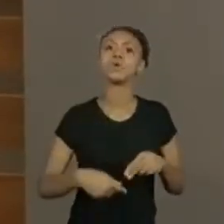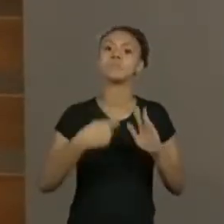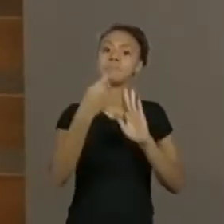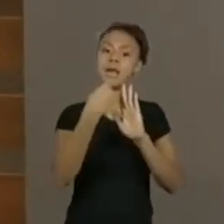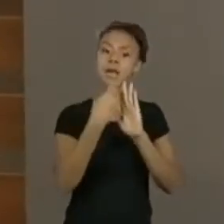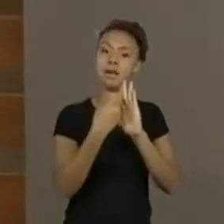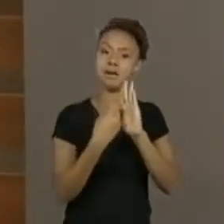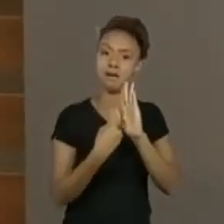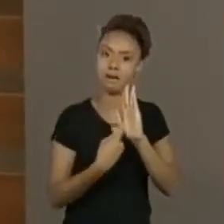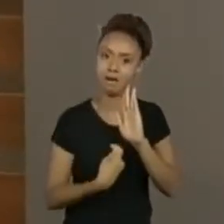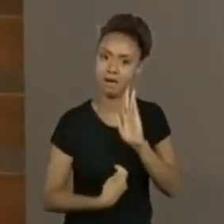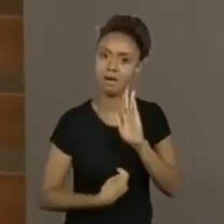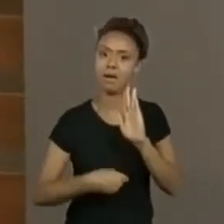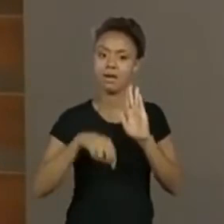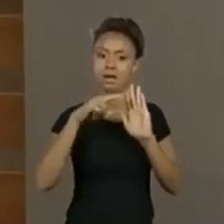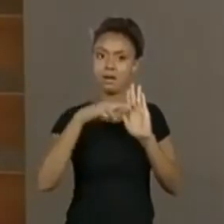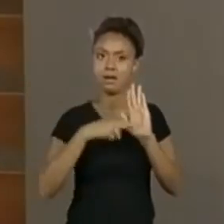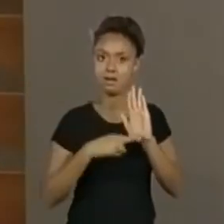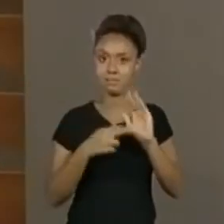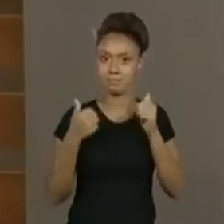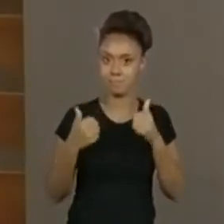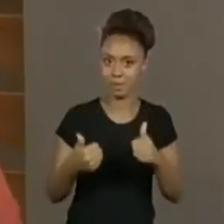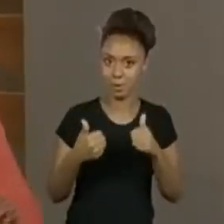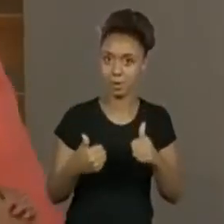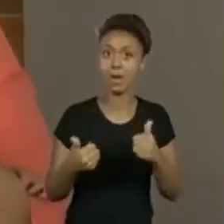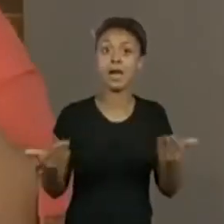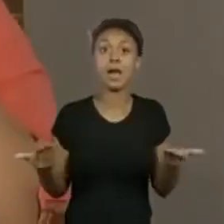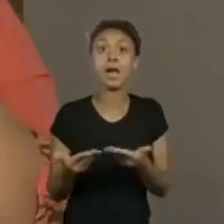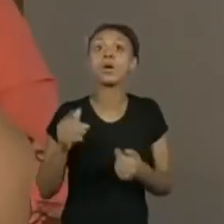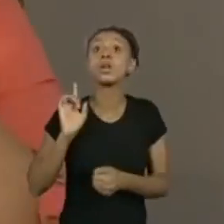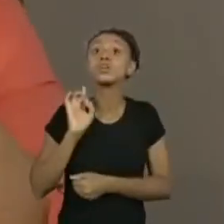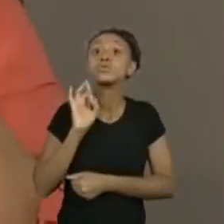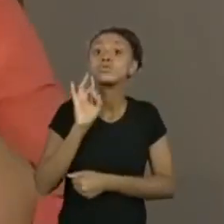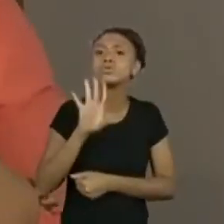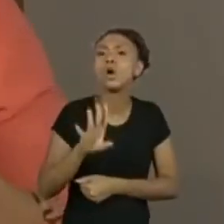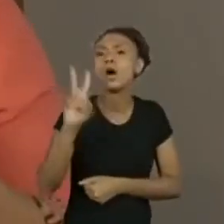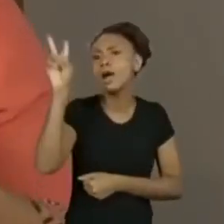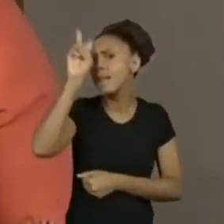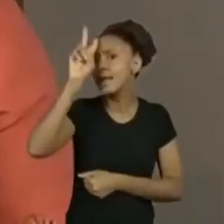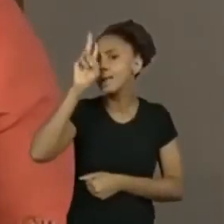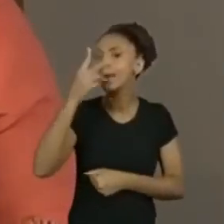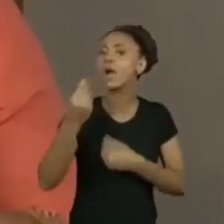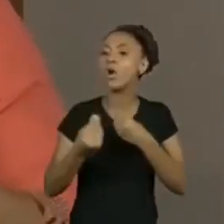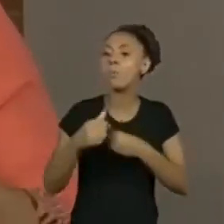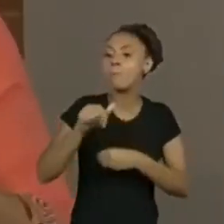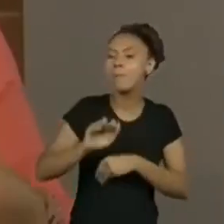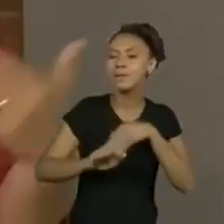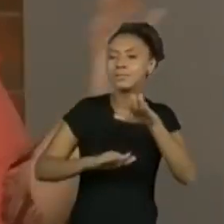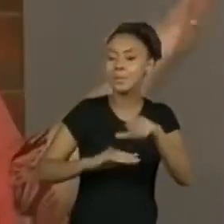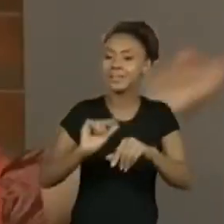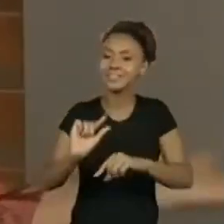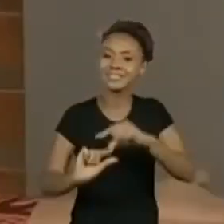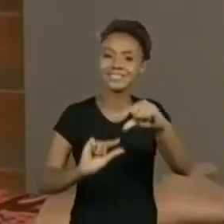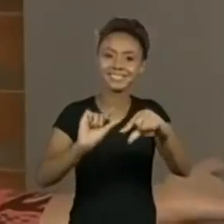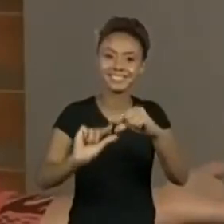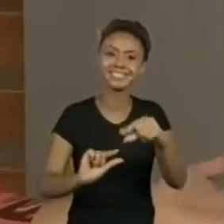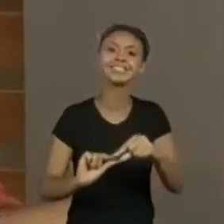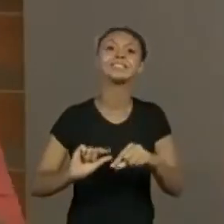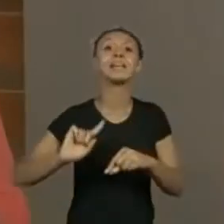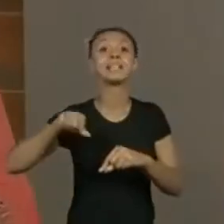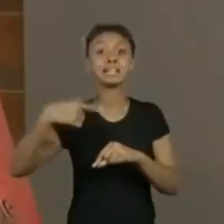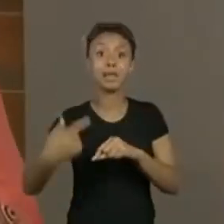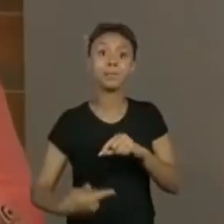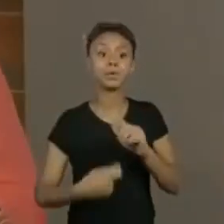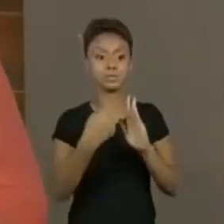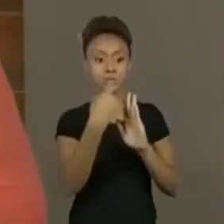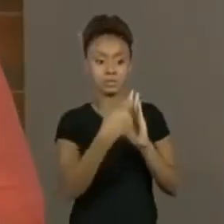escrever respeitando toda a estrutura, tá bom? Agora é só para a gente lembrar passo a passo o que aconteceu, para depois essas